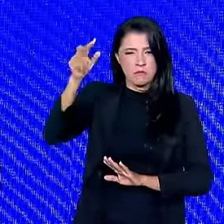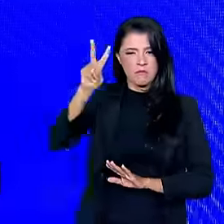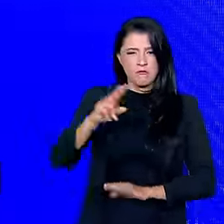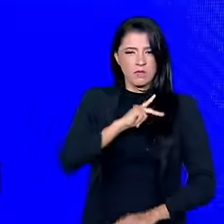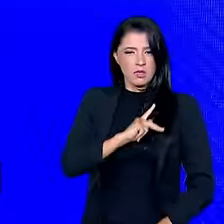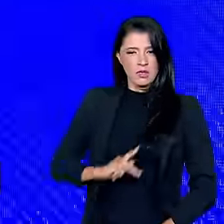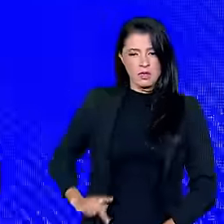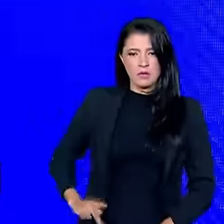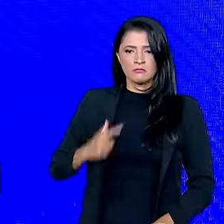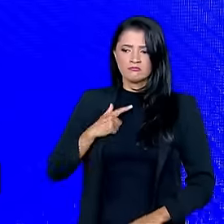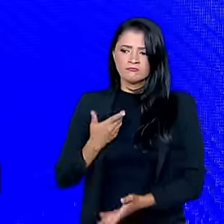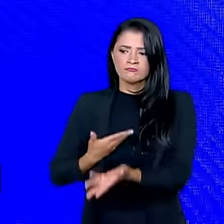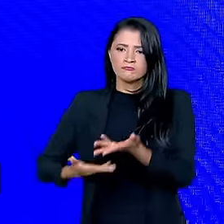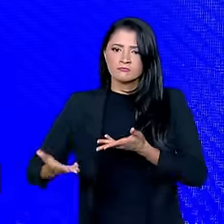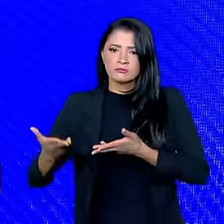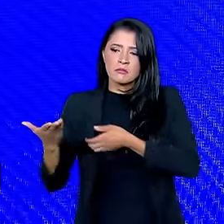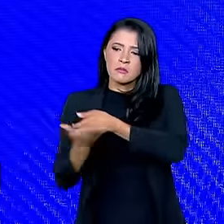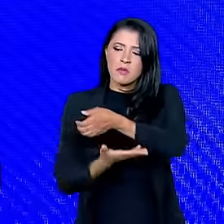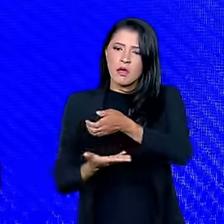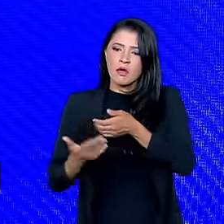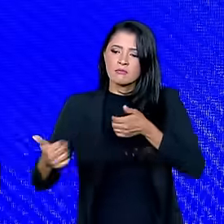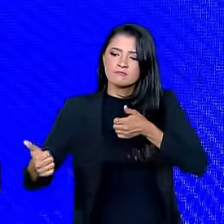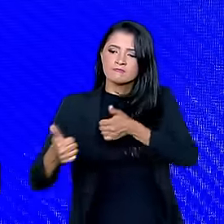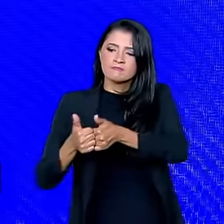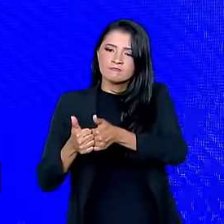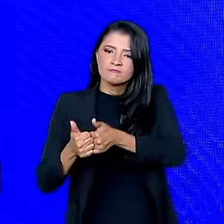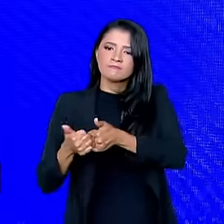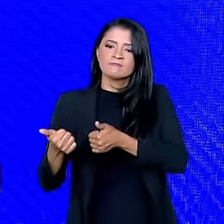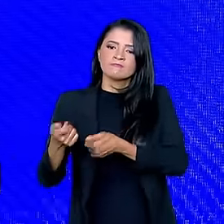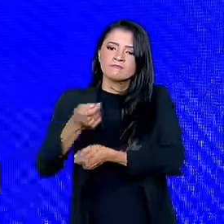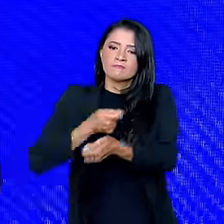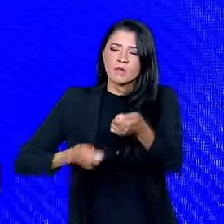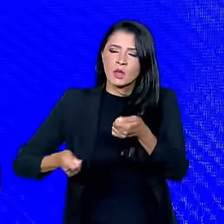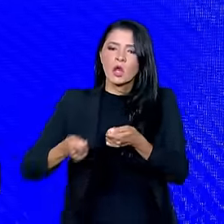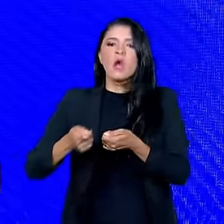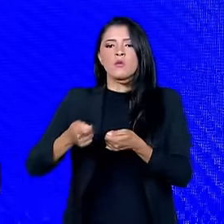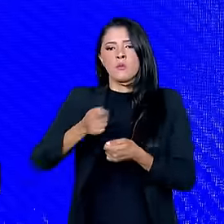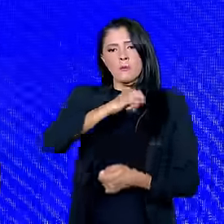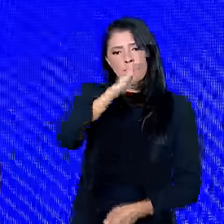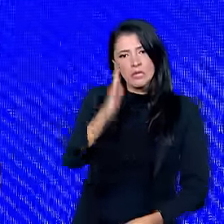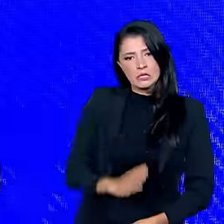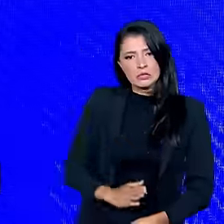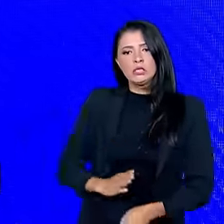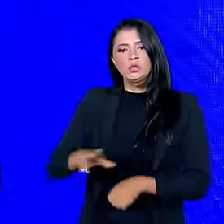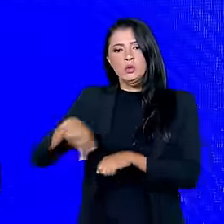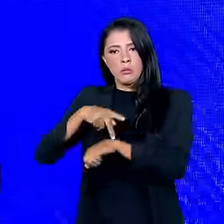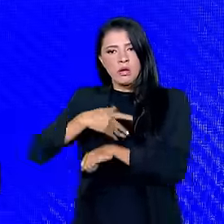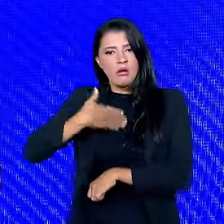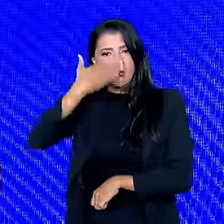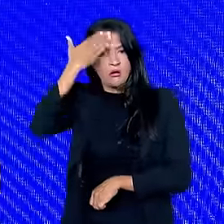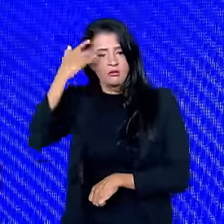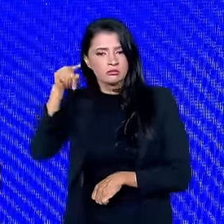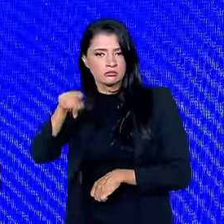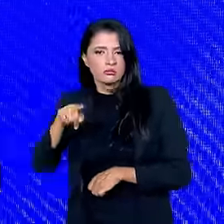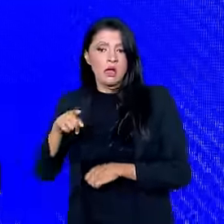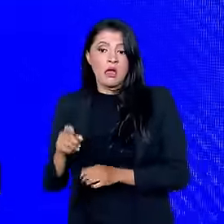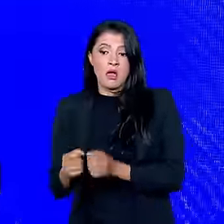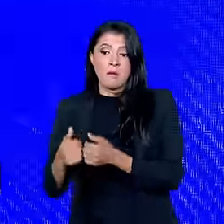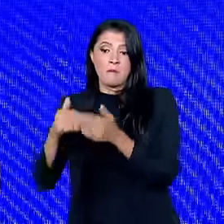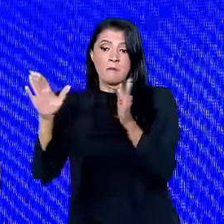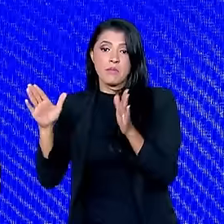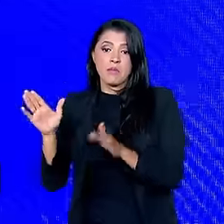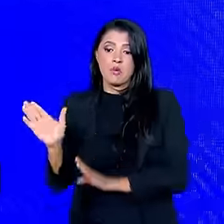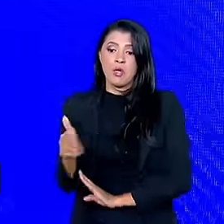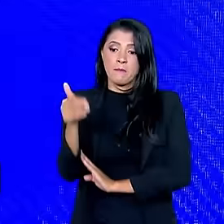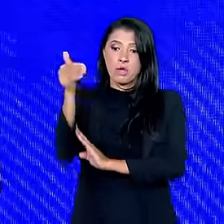a aproximação comercial do Brasil com os países árabes. Abrimos embaixada na região e acolhemos